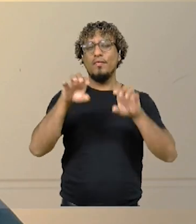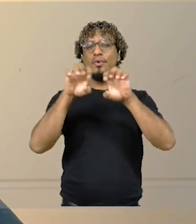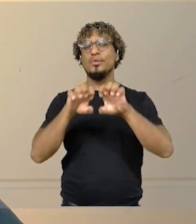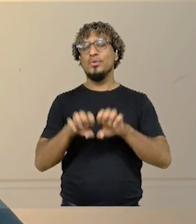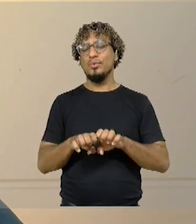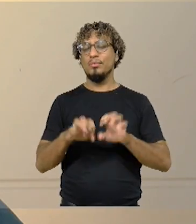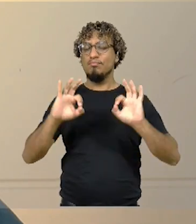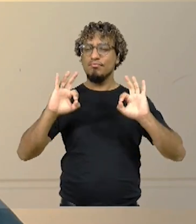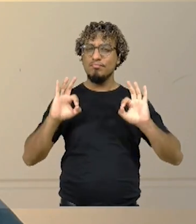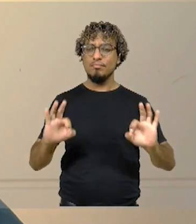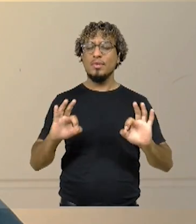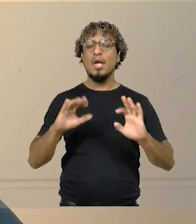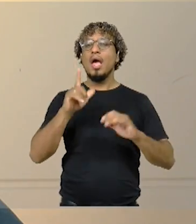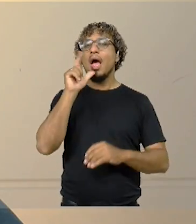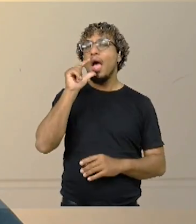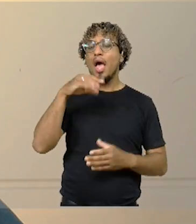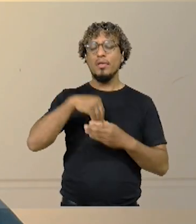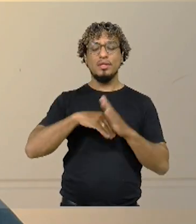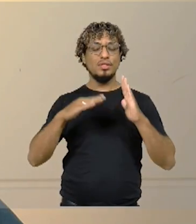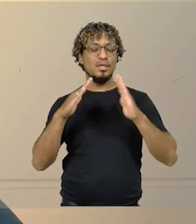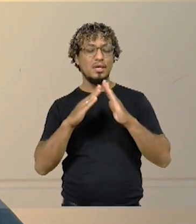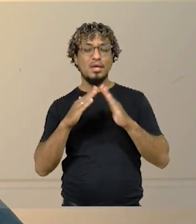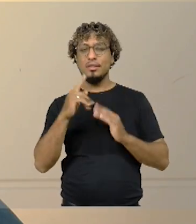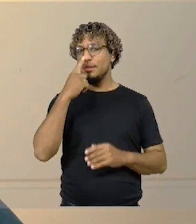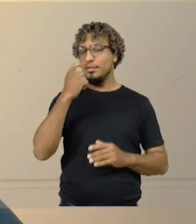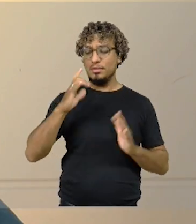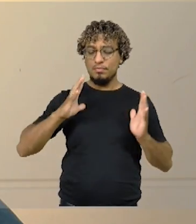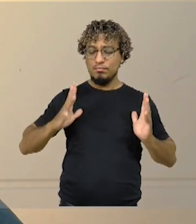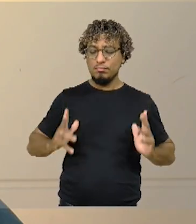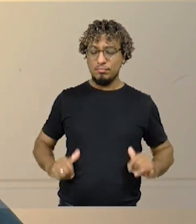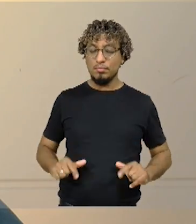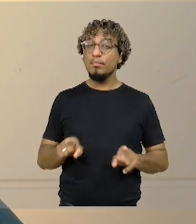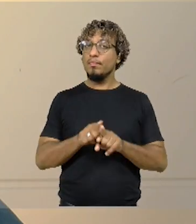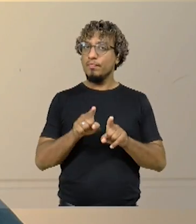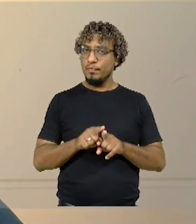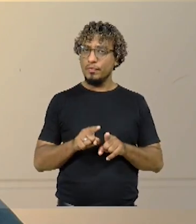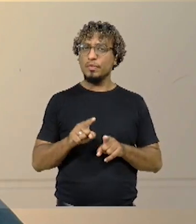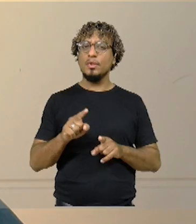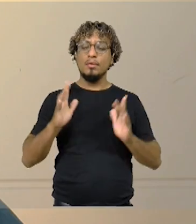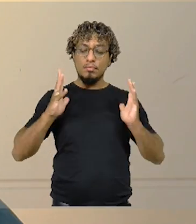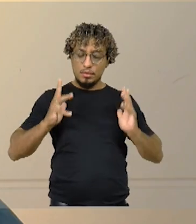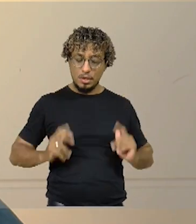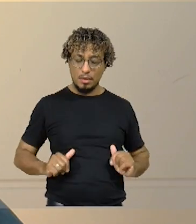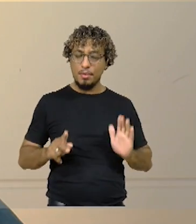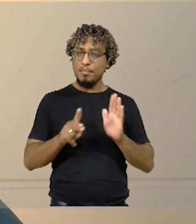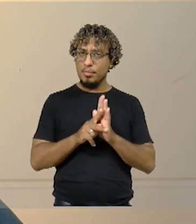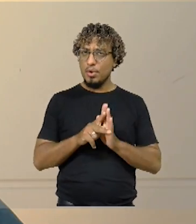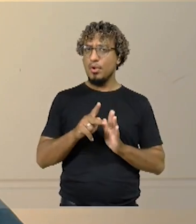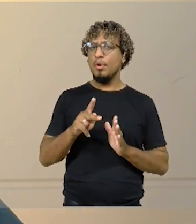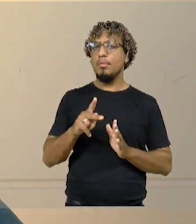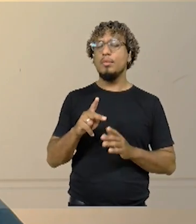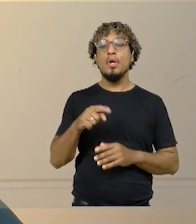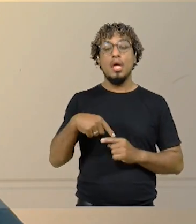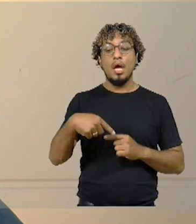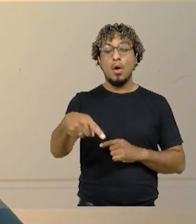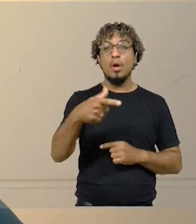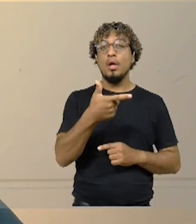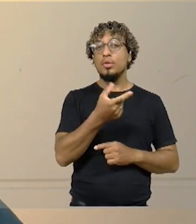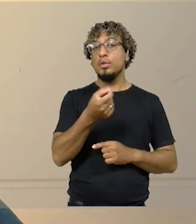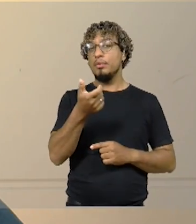de pessoas em situação de rua de 2023 para 2024 de 19%, por isso que a gente precisa pensar a cidade